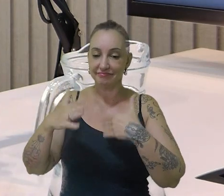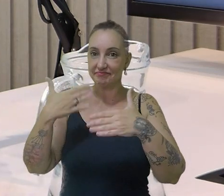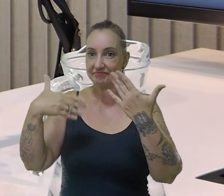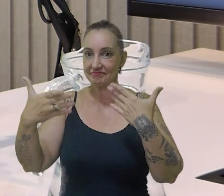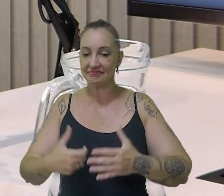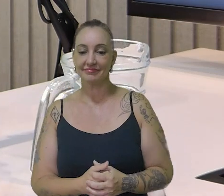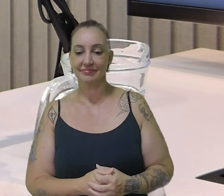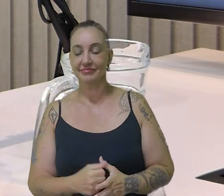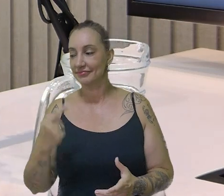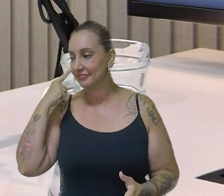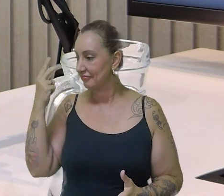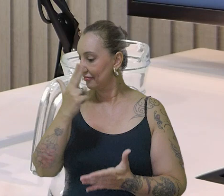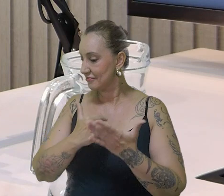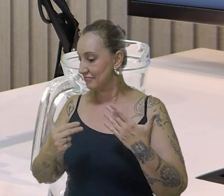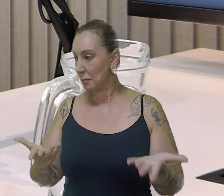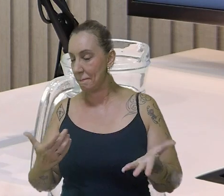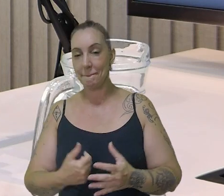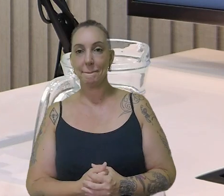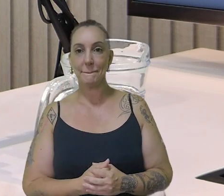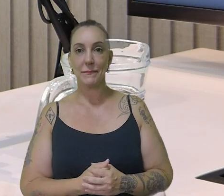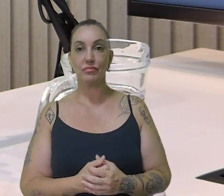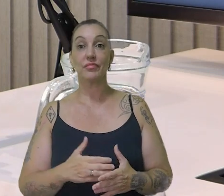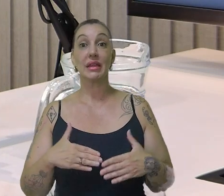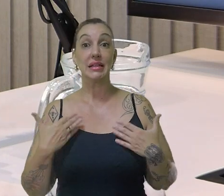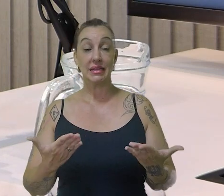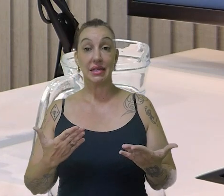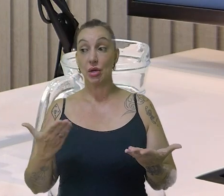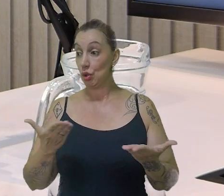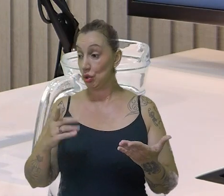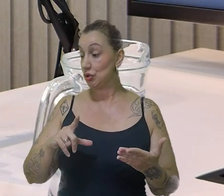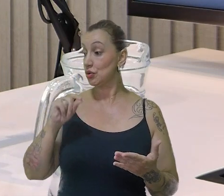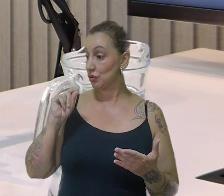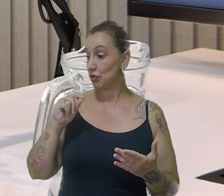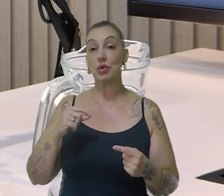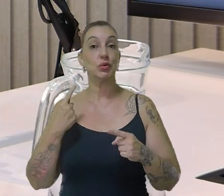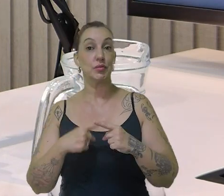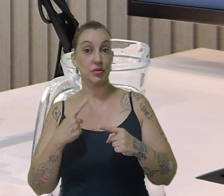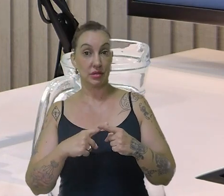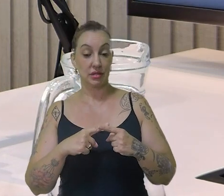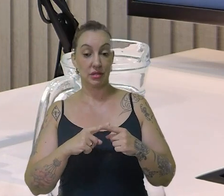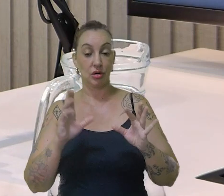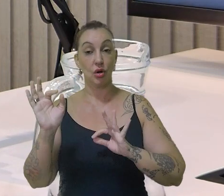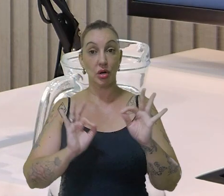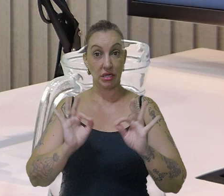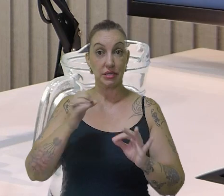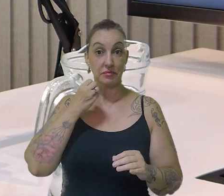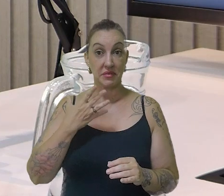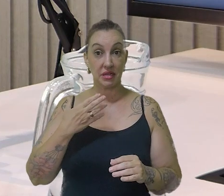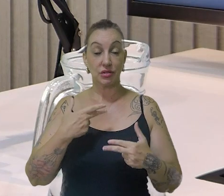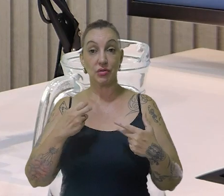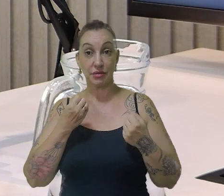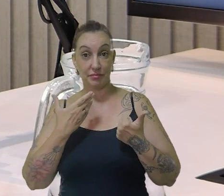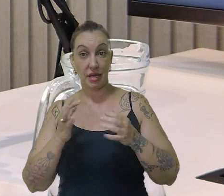assim quando viveu eu tava desenhando Então acho que hoje eu escolho porque eu tenho me organizado bem as coisas